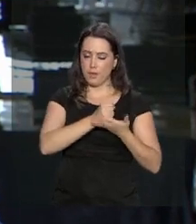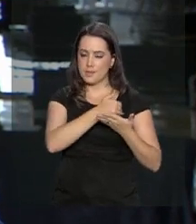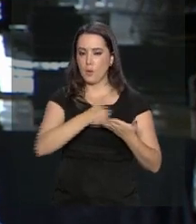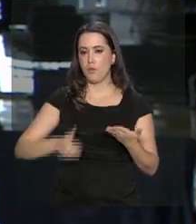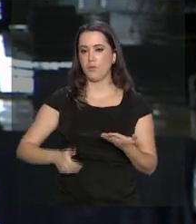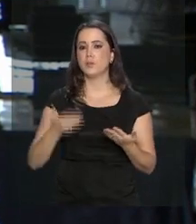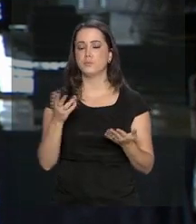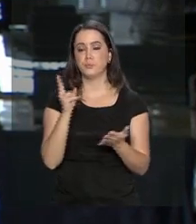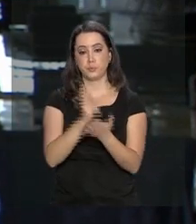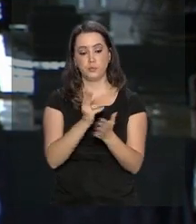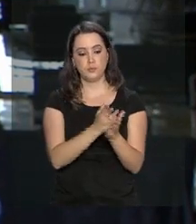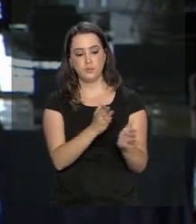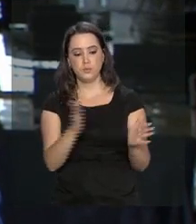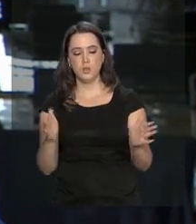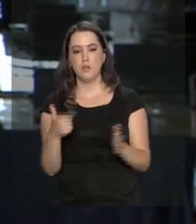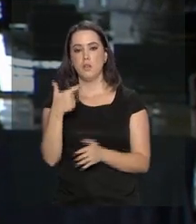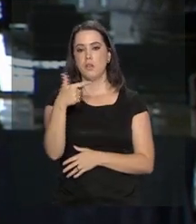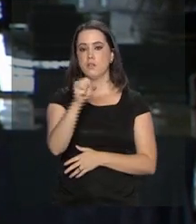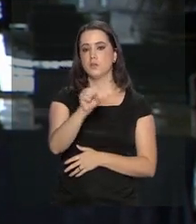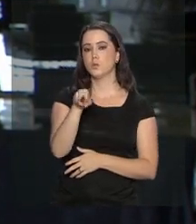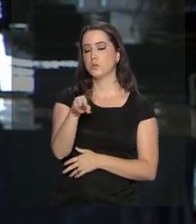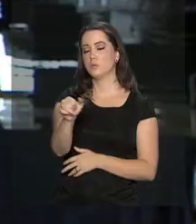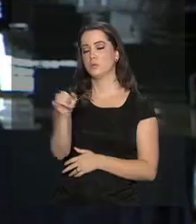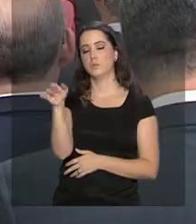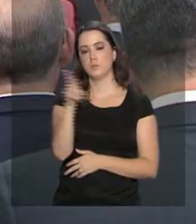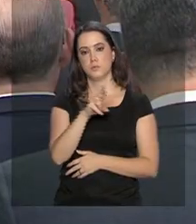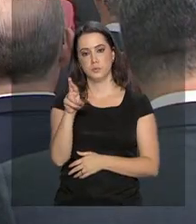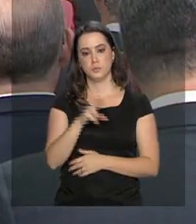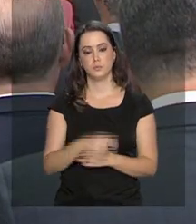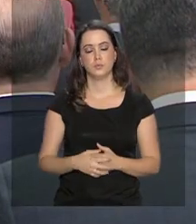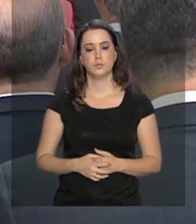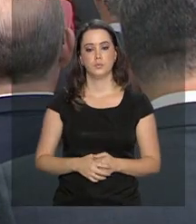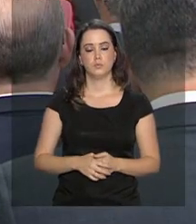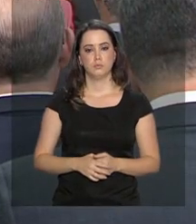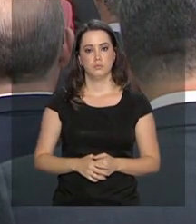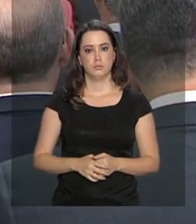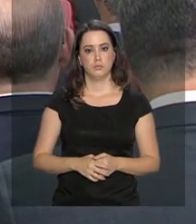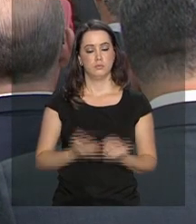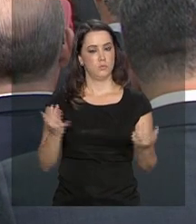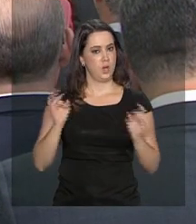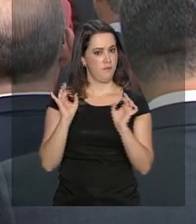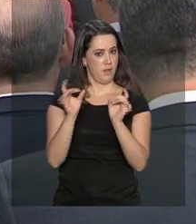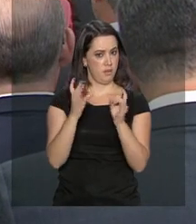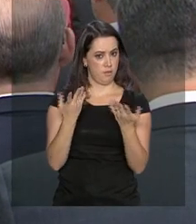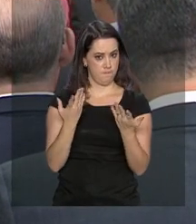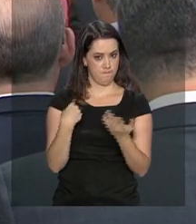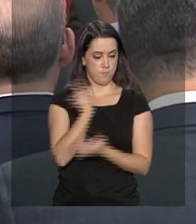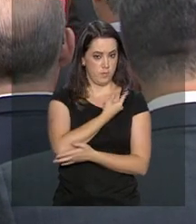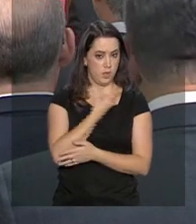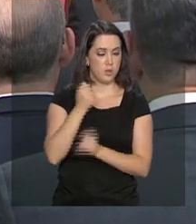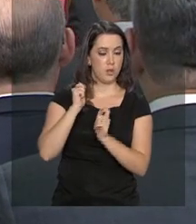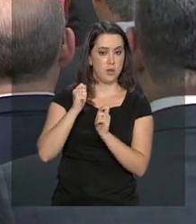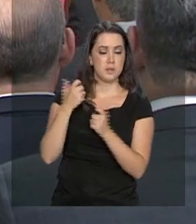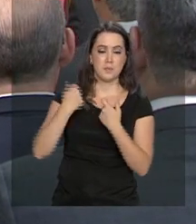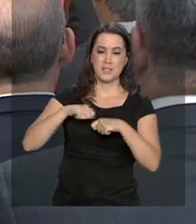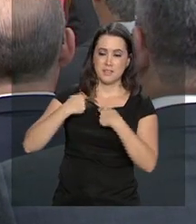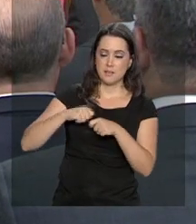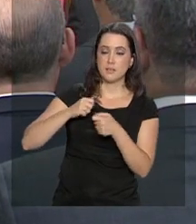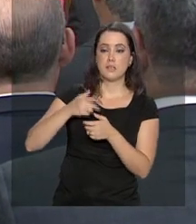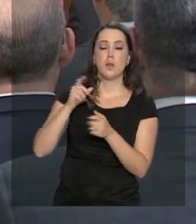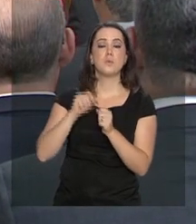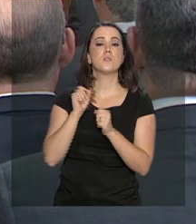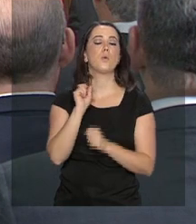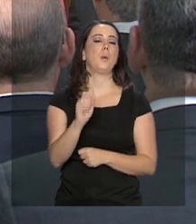arrecadados quase 28 bilhões de reais com leilões a concorrência nós precisamos fazer com que